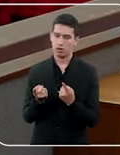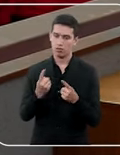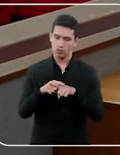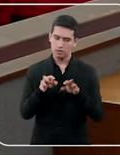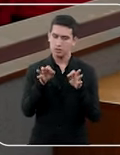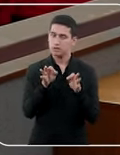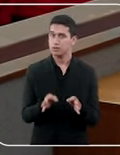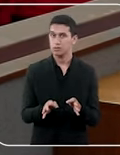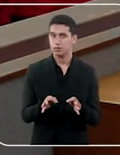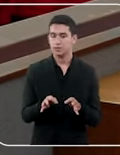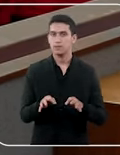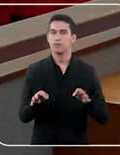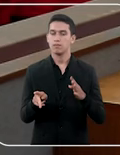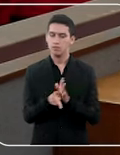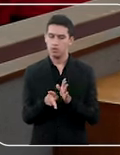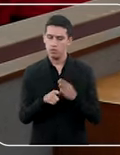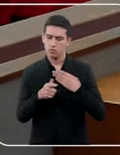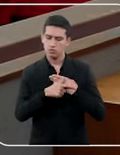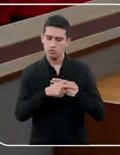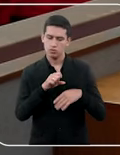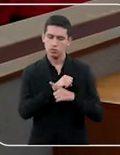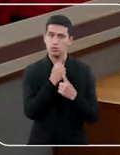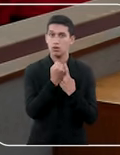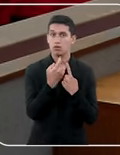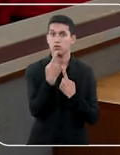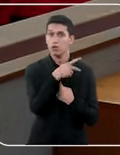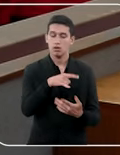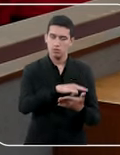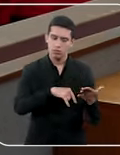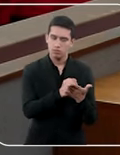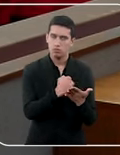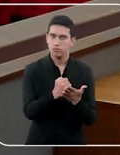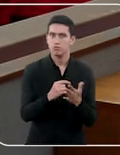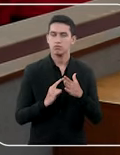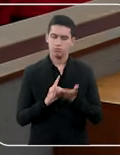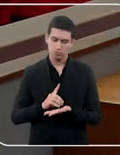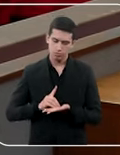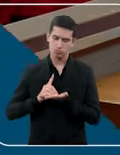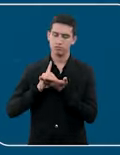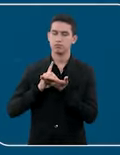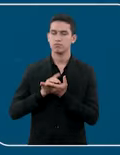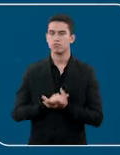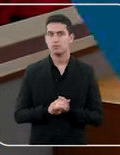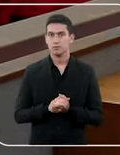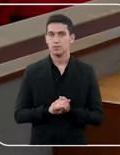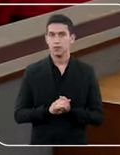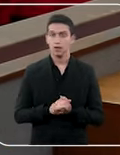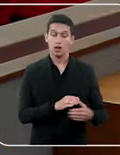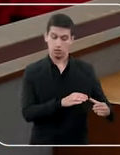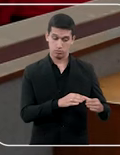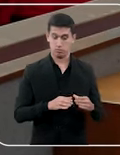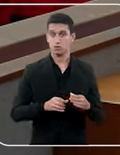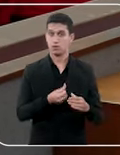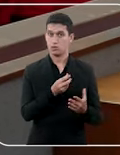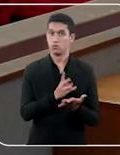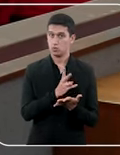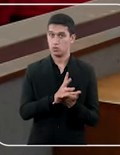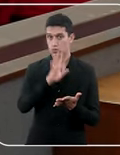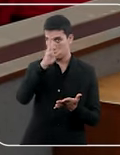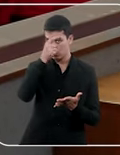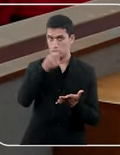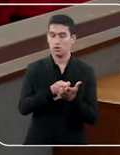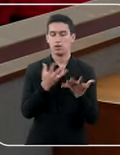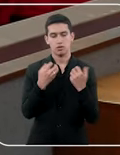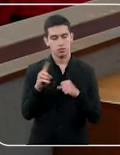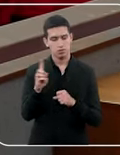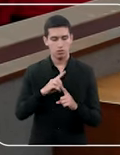da boa-fé objetiva, da função social do contrato e da dignidade humana. E a sexta turma manteve decisão